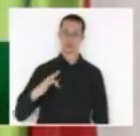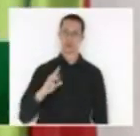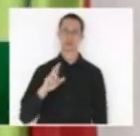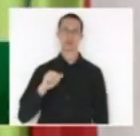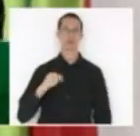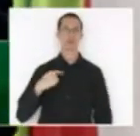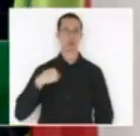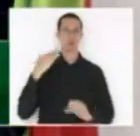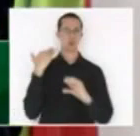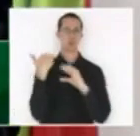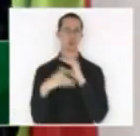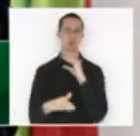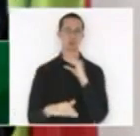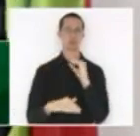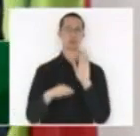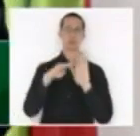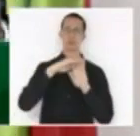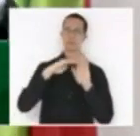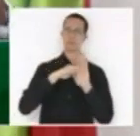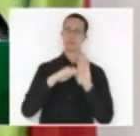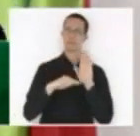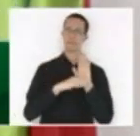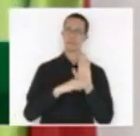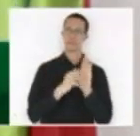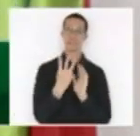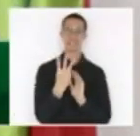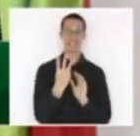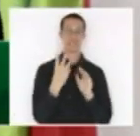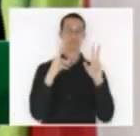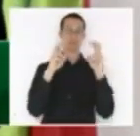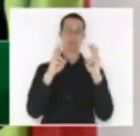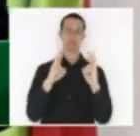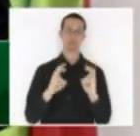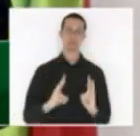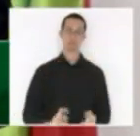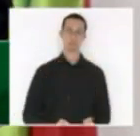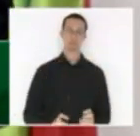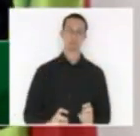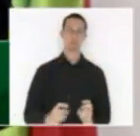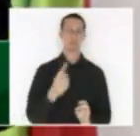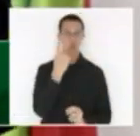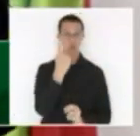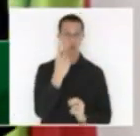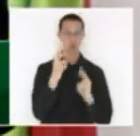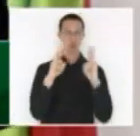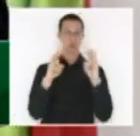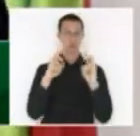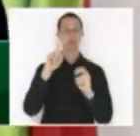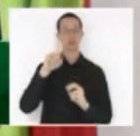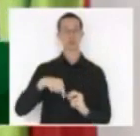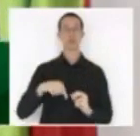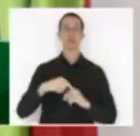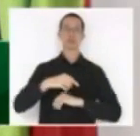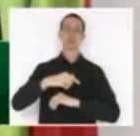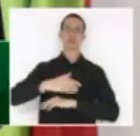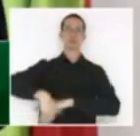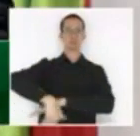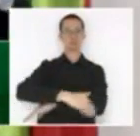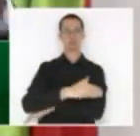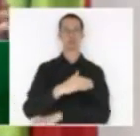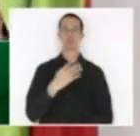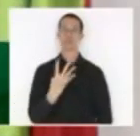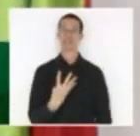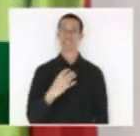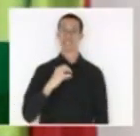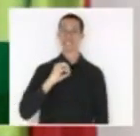sobre três assuntos, e um deles era sobre a SC-407. E até agora, nem resposta, e